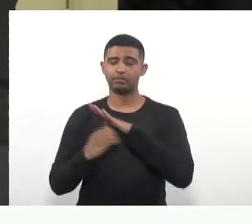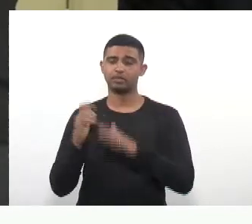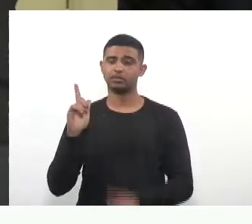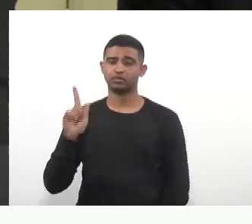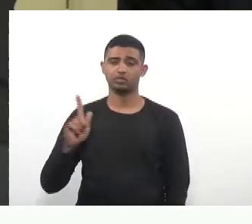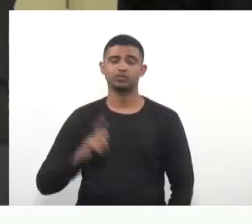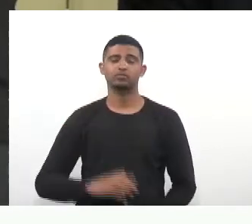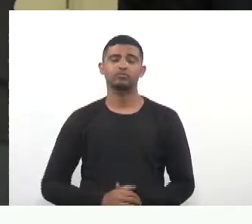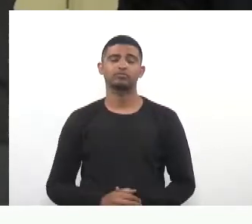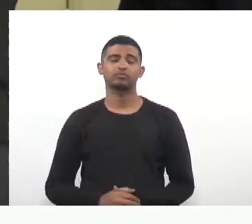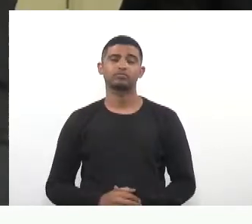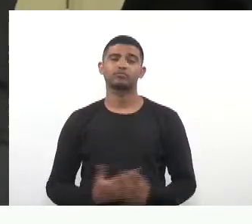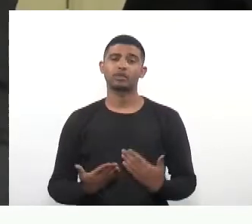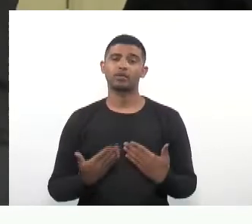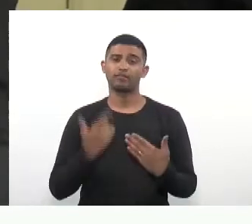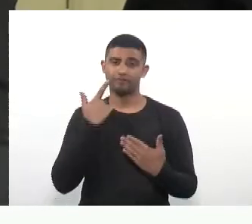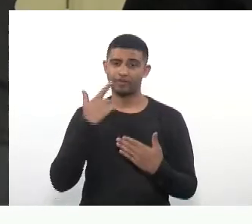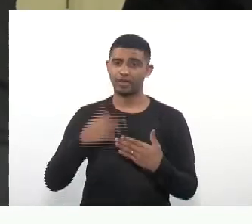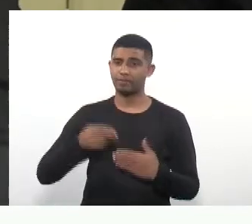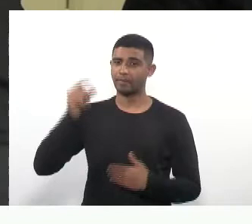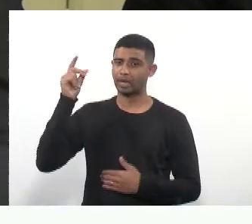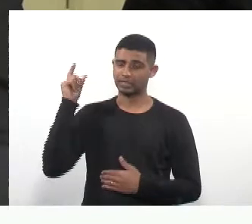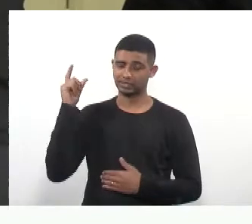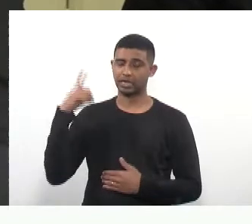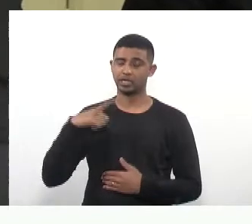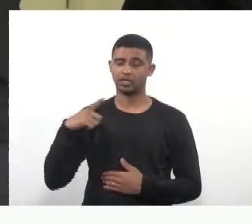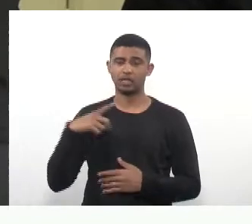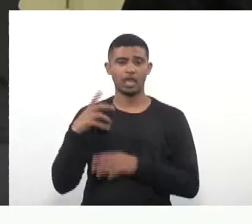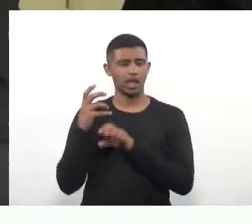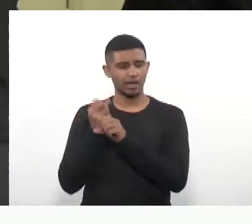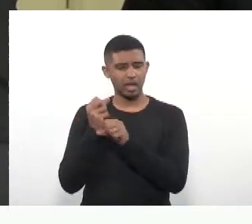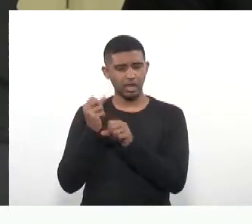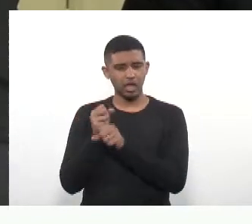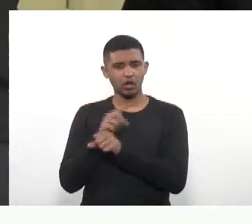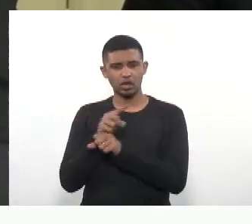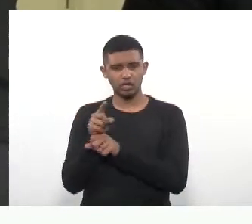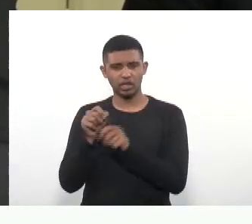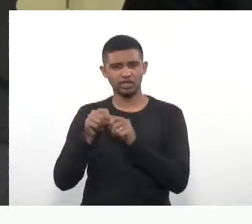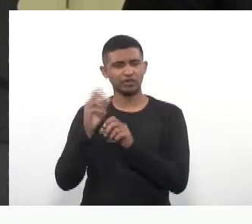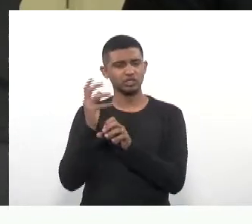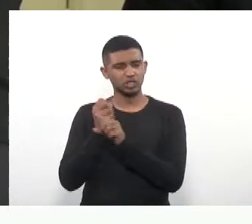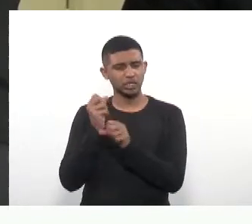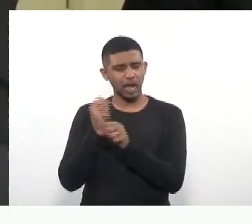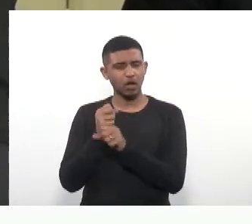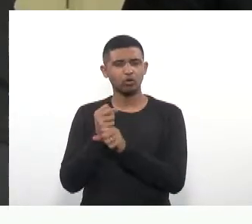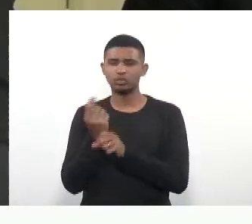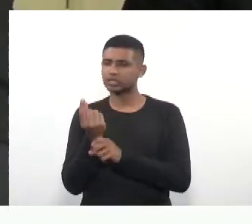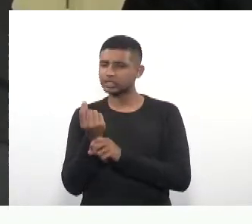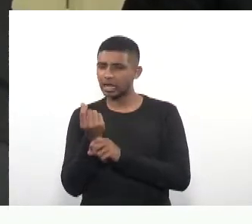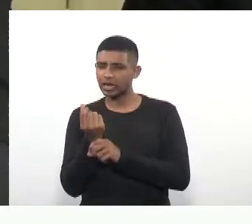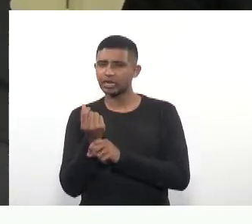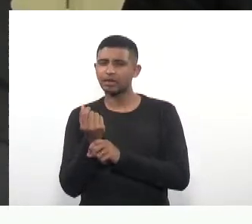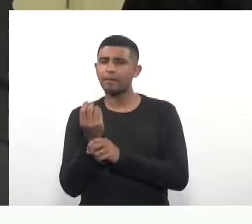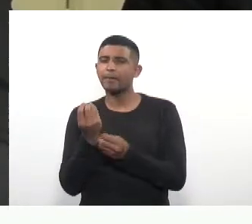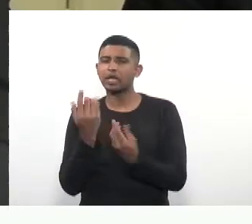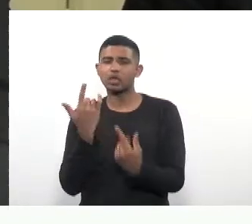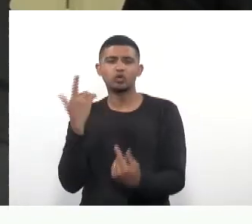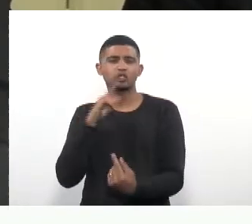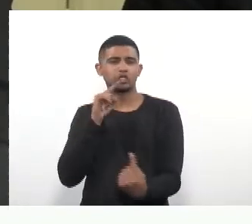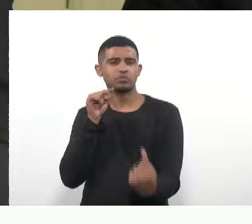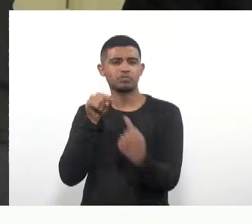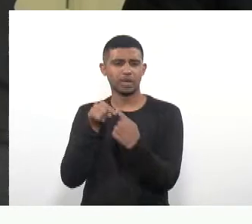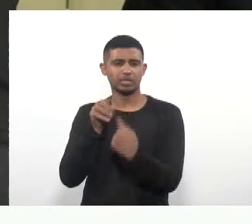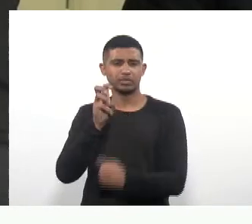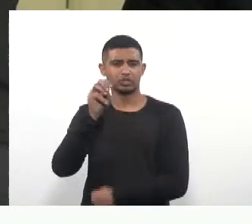Genesa. Então, na época, foram feitos cálculos e foram feitos cálculos tarifários para essa meta de 5%. É interesse